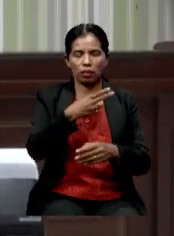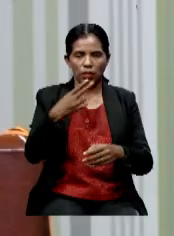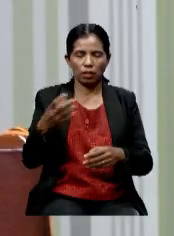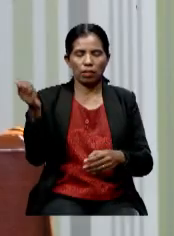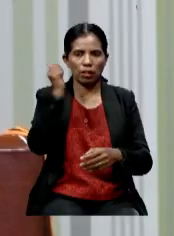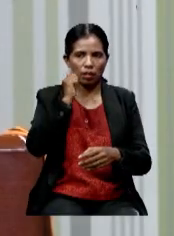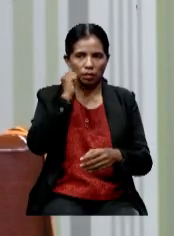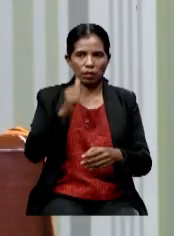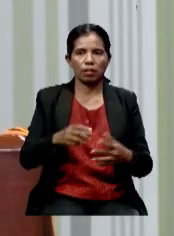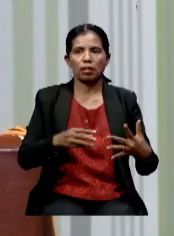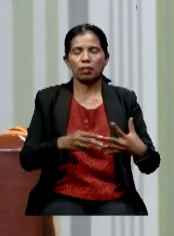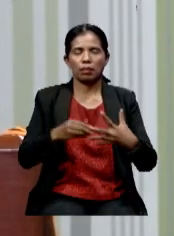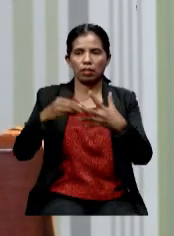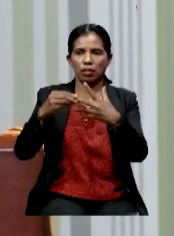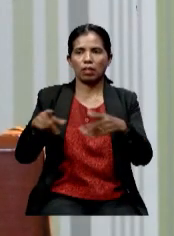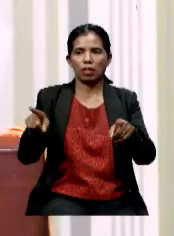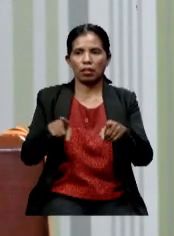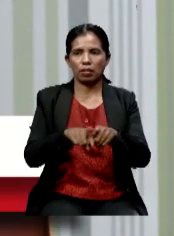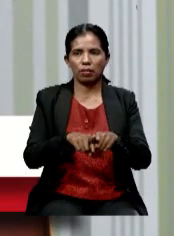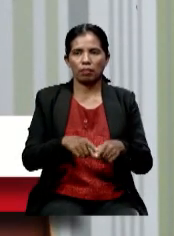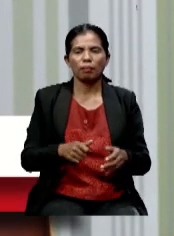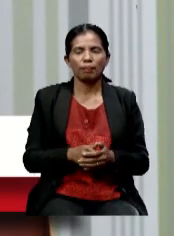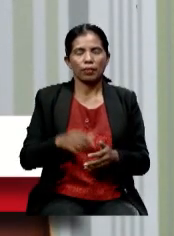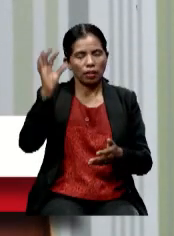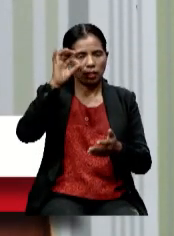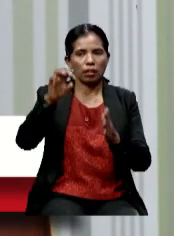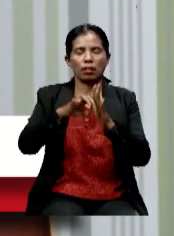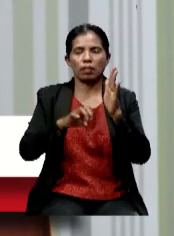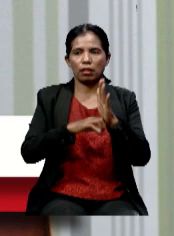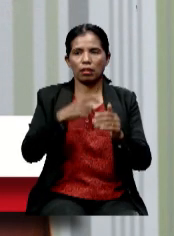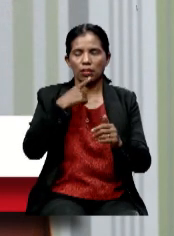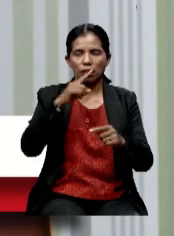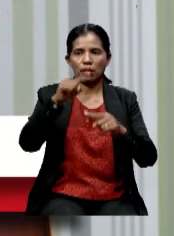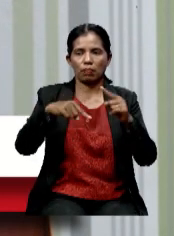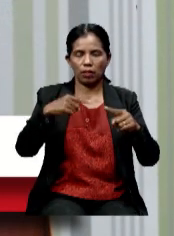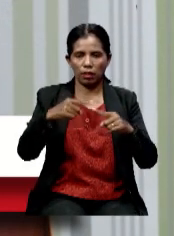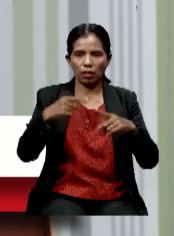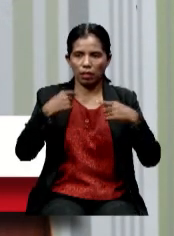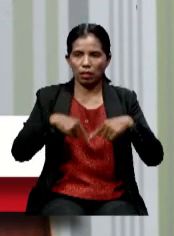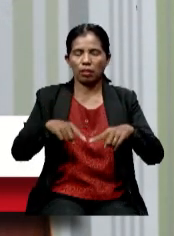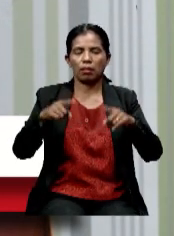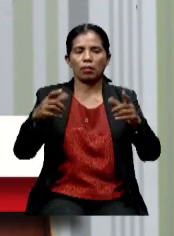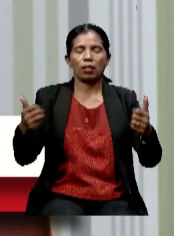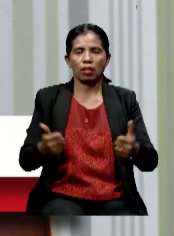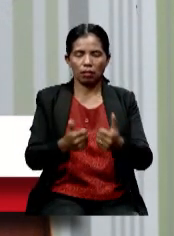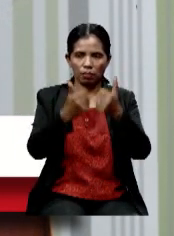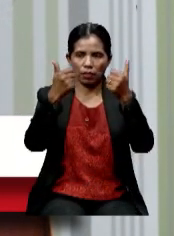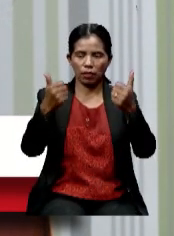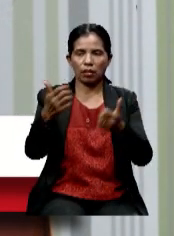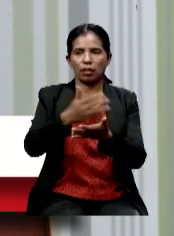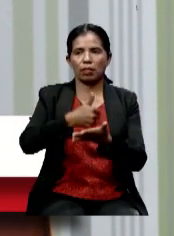Mas Delio, né, senhor secretário estadual, dia, vai ir para competir com a